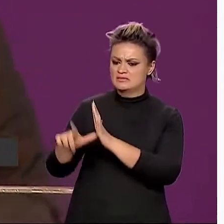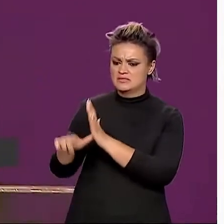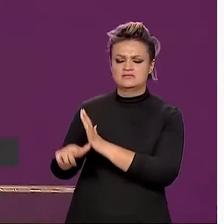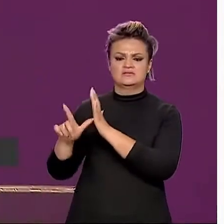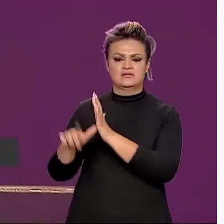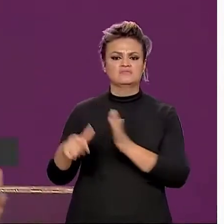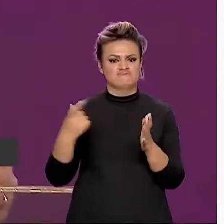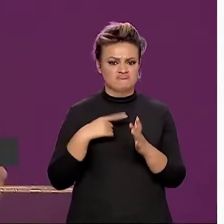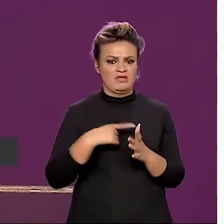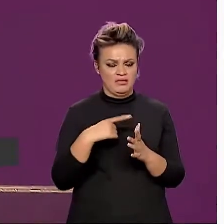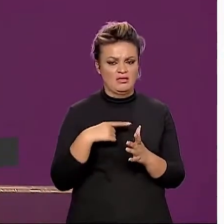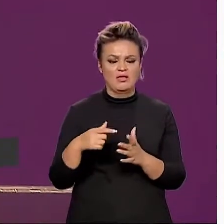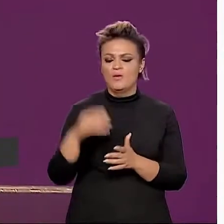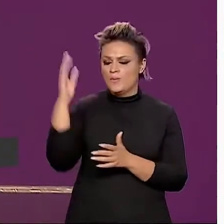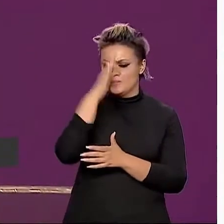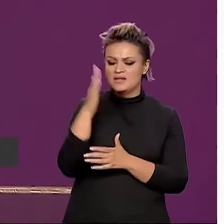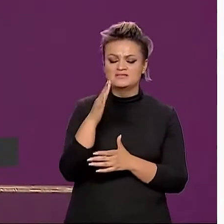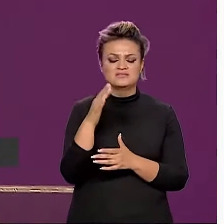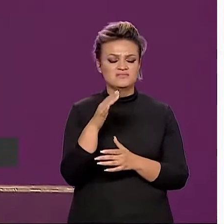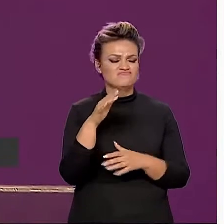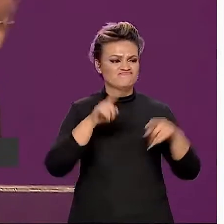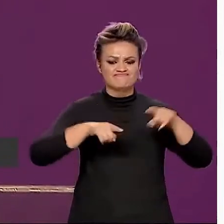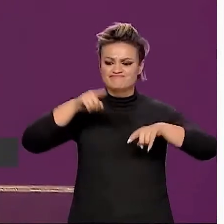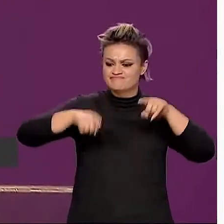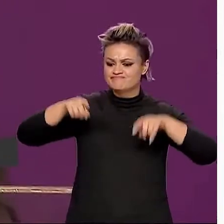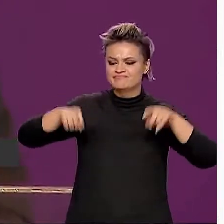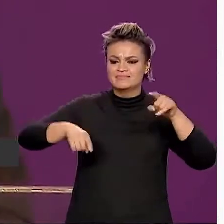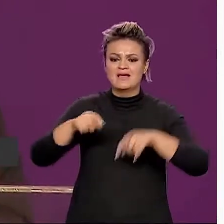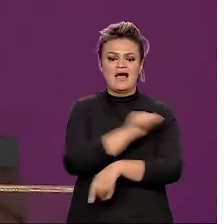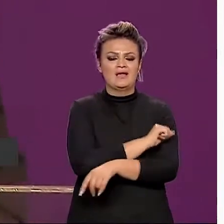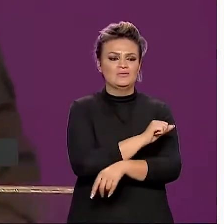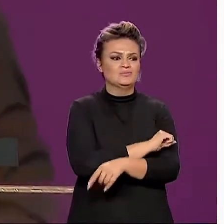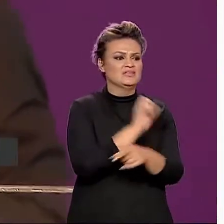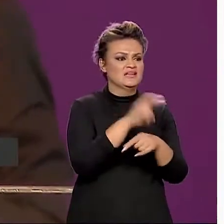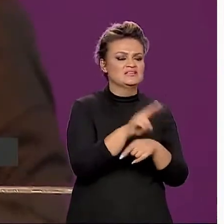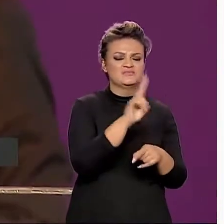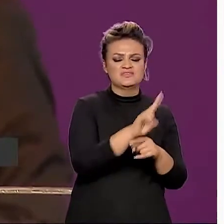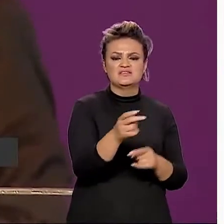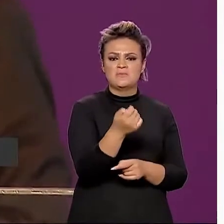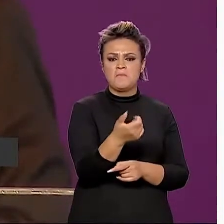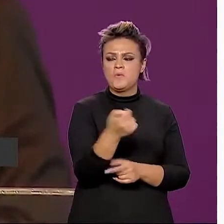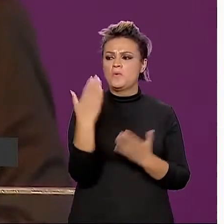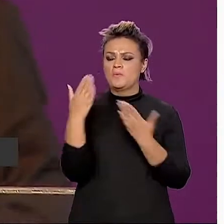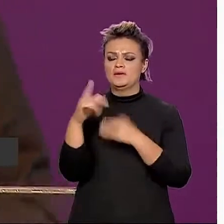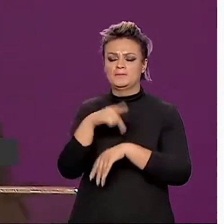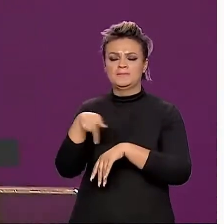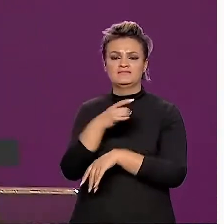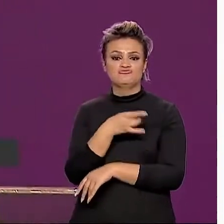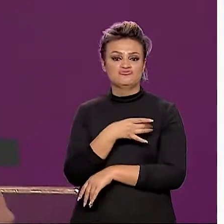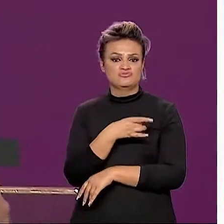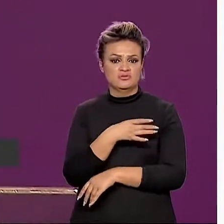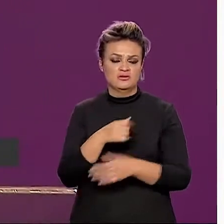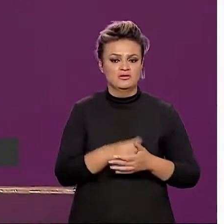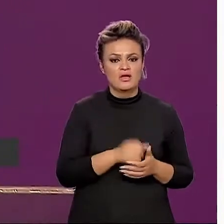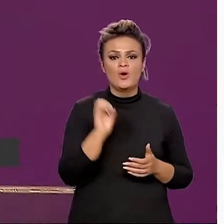É por isso que a gente vê que o Brasil tem proporcionalmente menos alunos nas universidades do que o Chile. É por isso que a gente